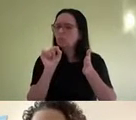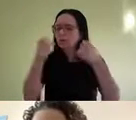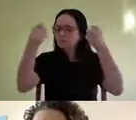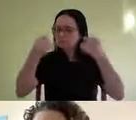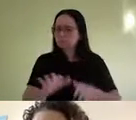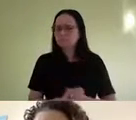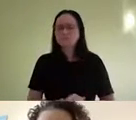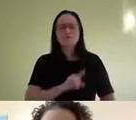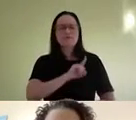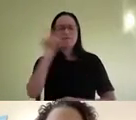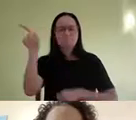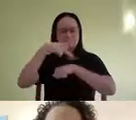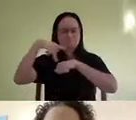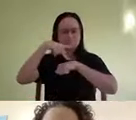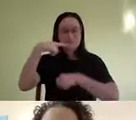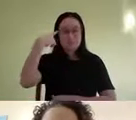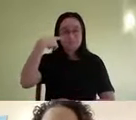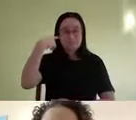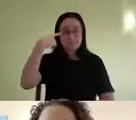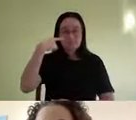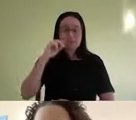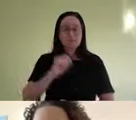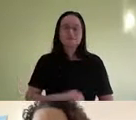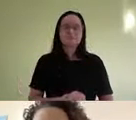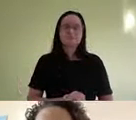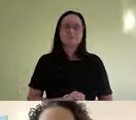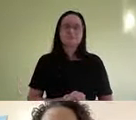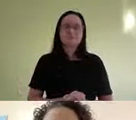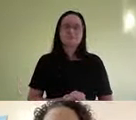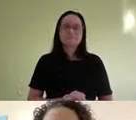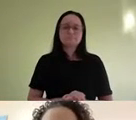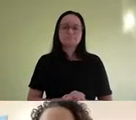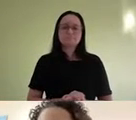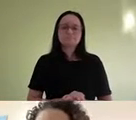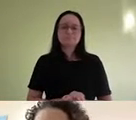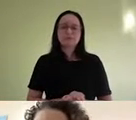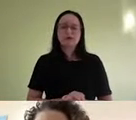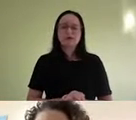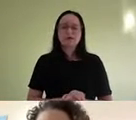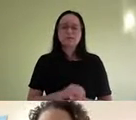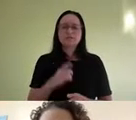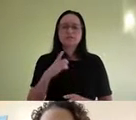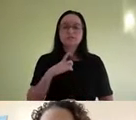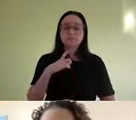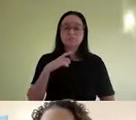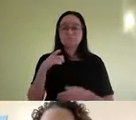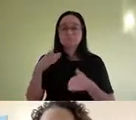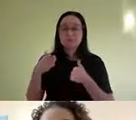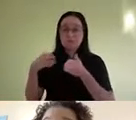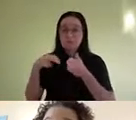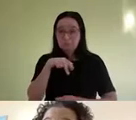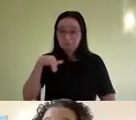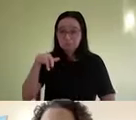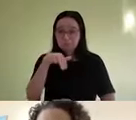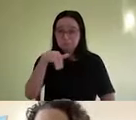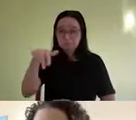na Espanha e eu andei 37 dias e eu